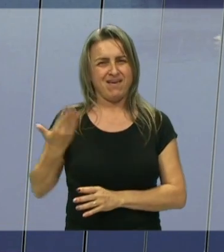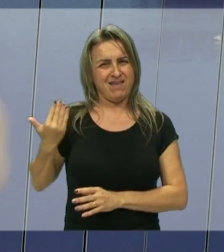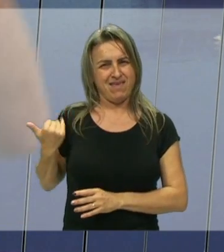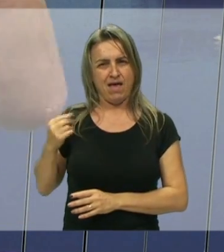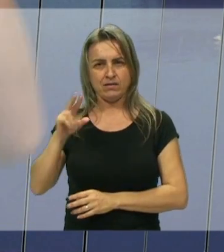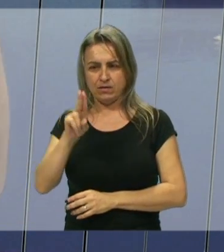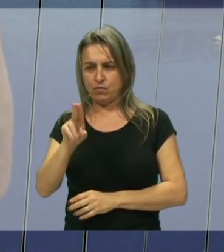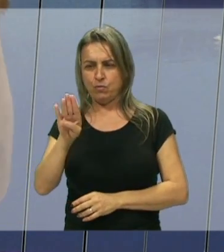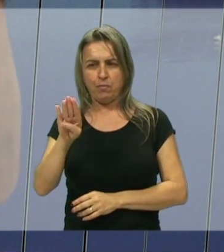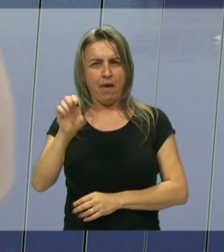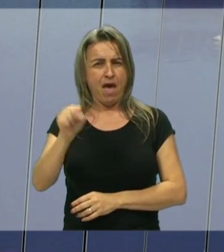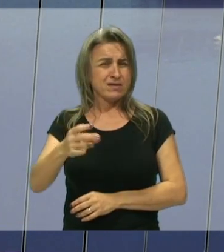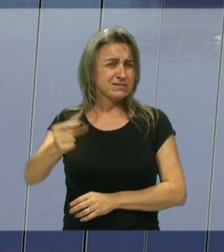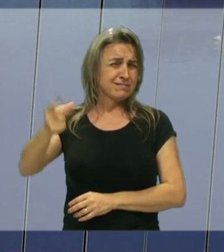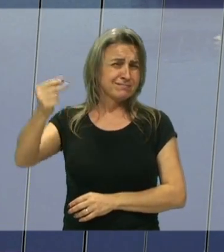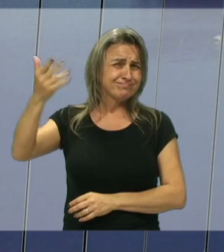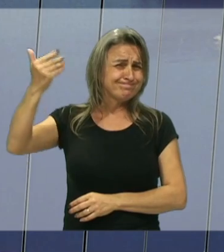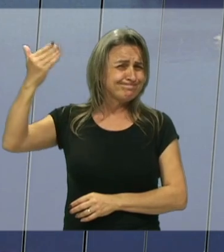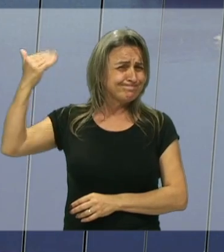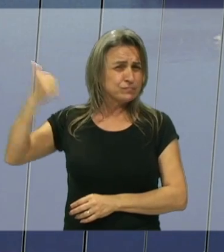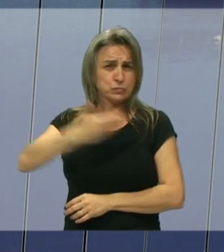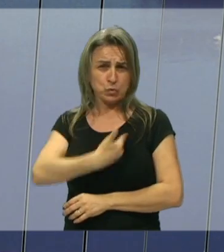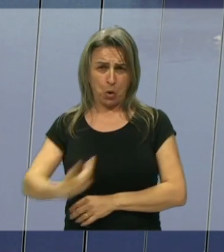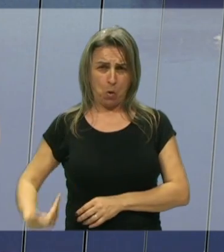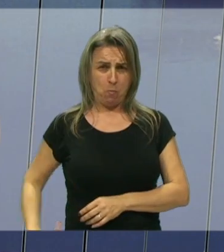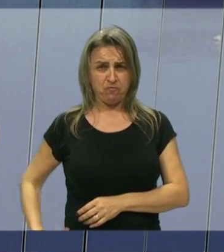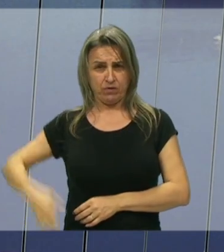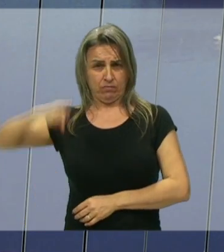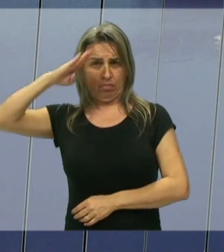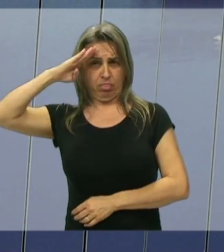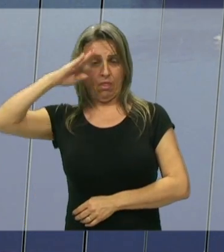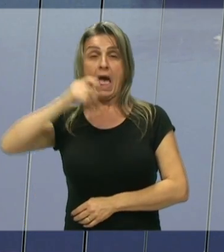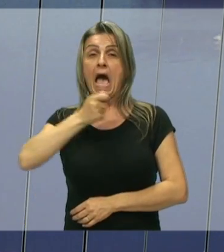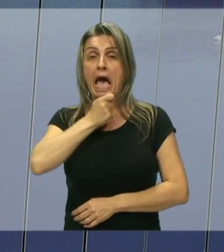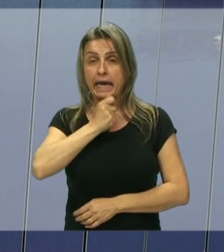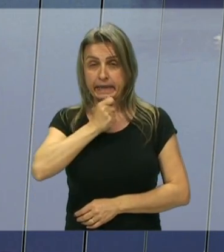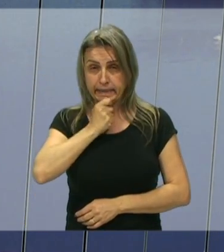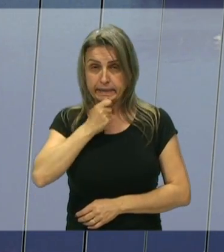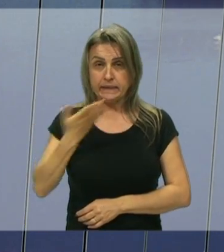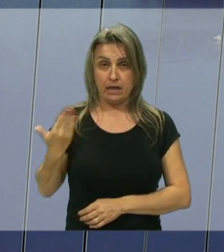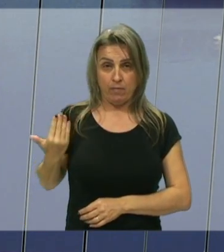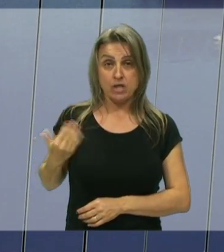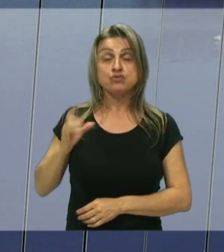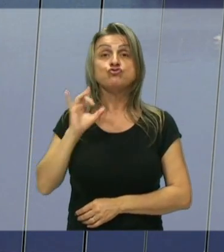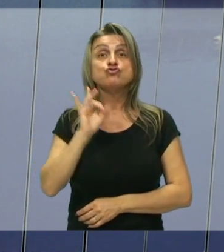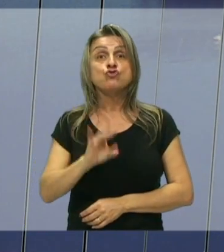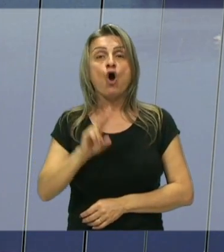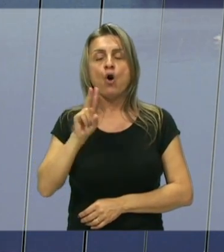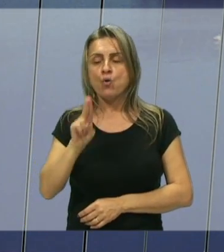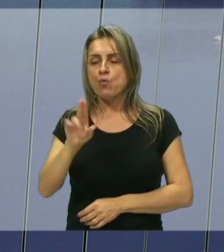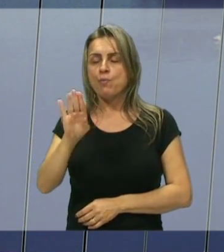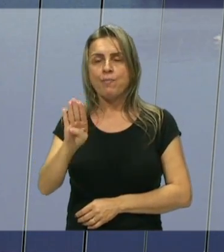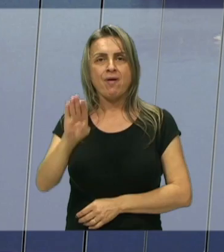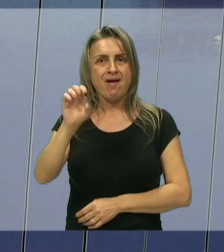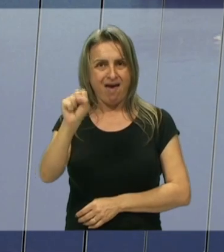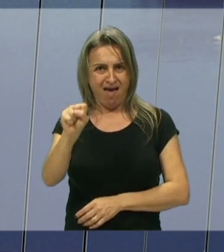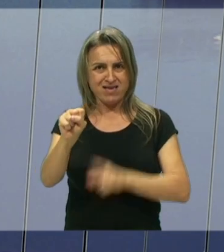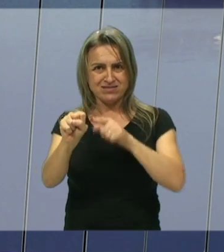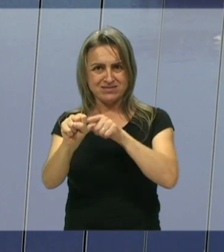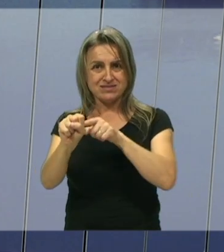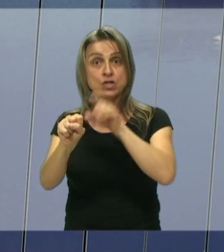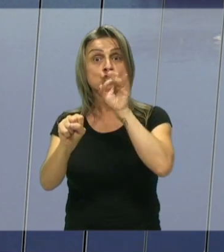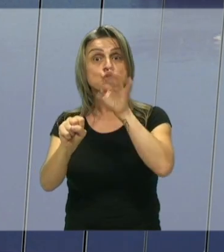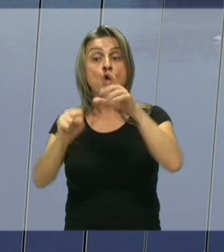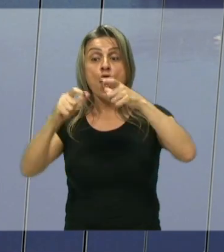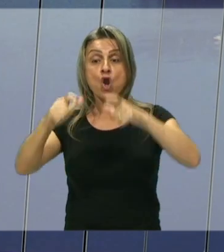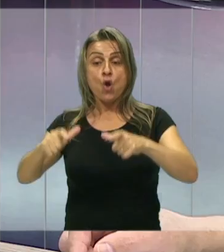postinhos de saúde, lá atrás, ainda no governo militar, só era unidade de saúde um local onde